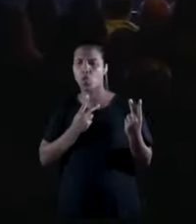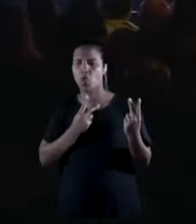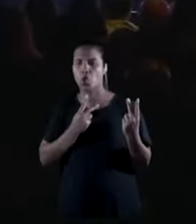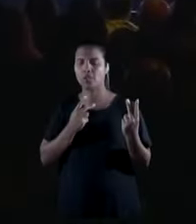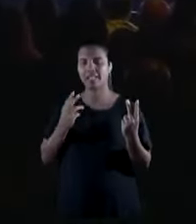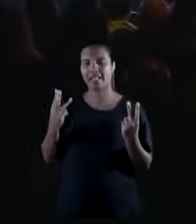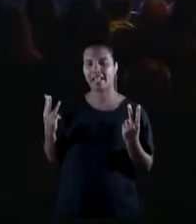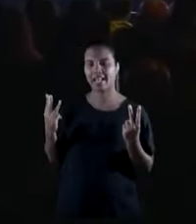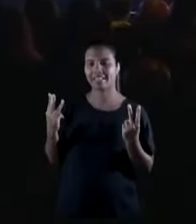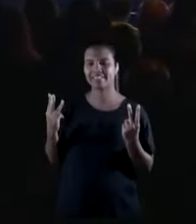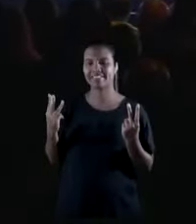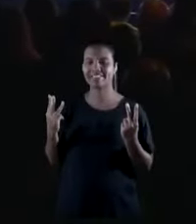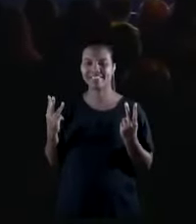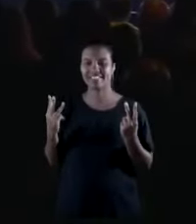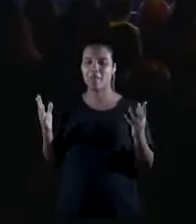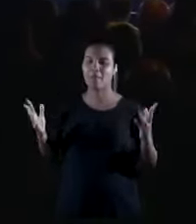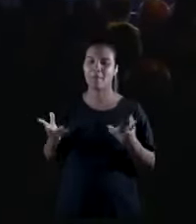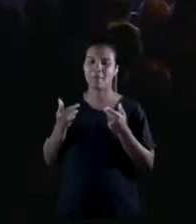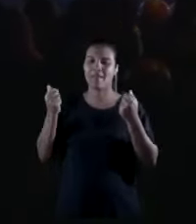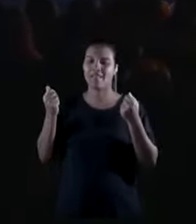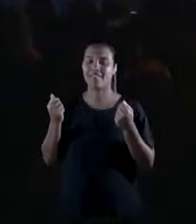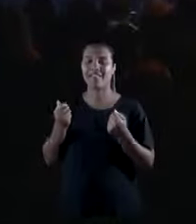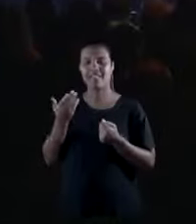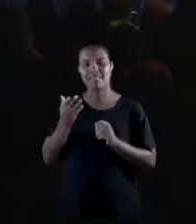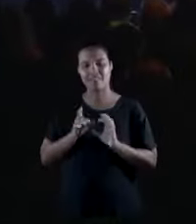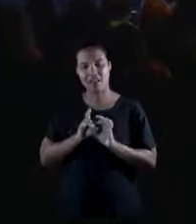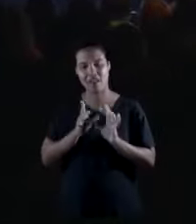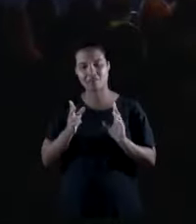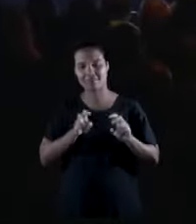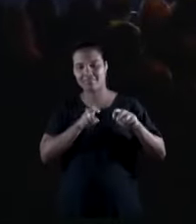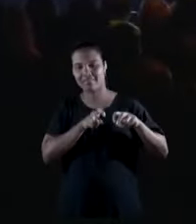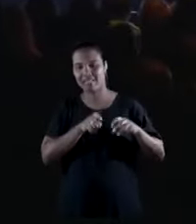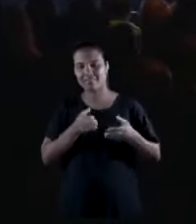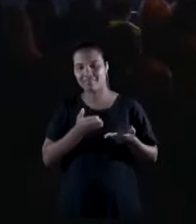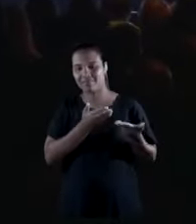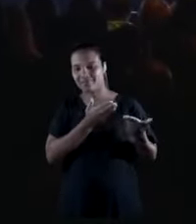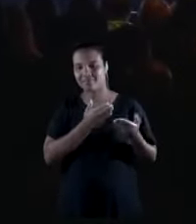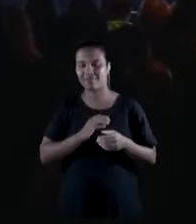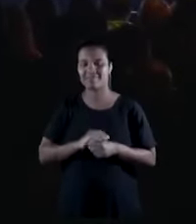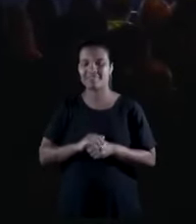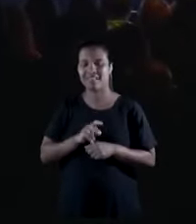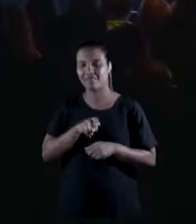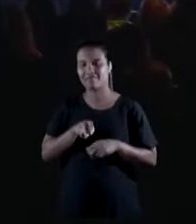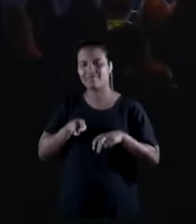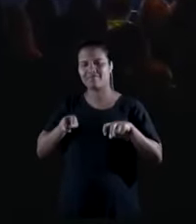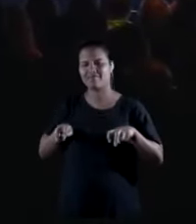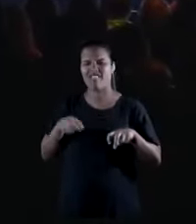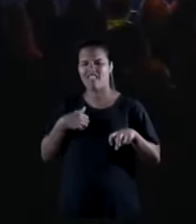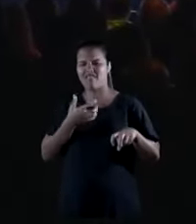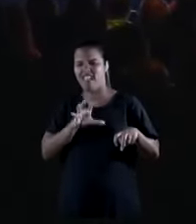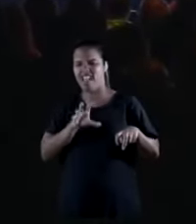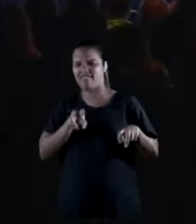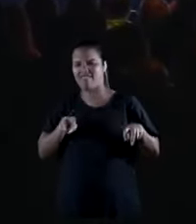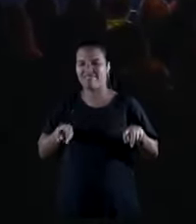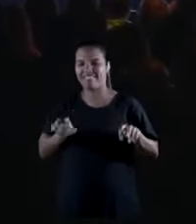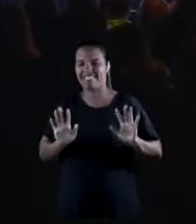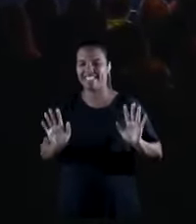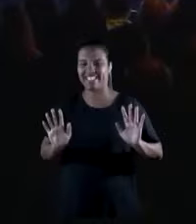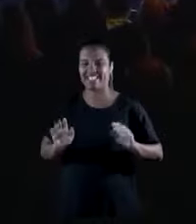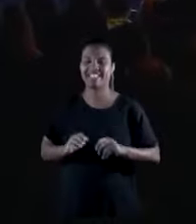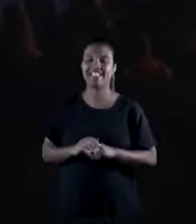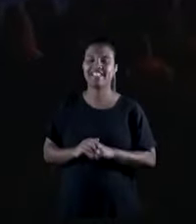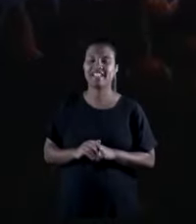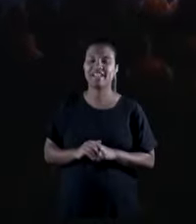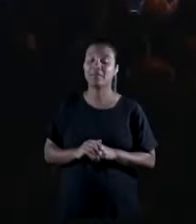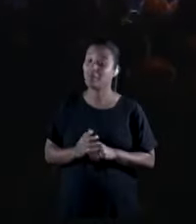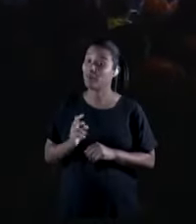aqui. Maravilha. Fique à vontade, escolha se você quer ficar do lado do Veloso, se quer ficar mais ali do lado mais do Veloso, ponta. Não. Falei que tem 5 títulos